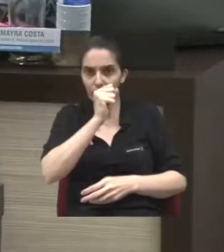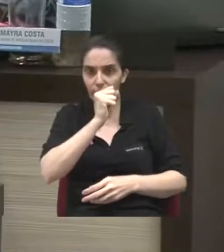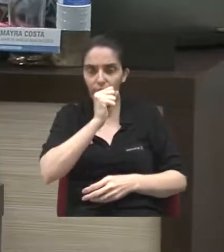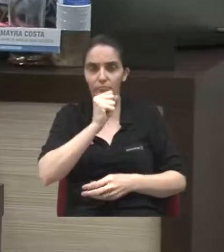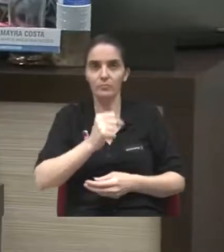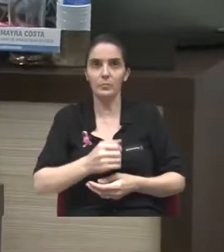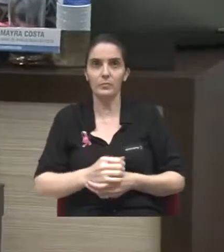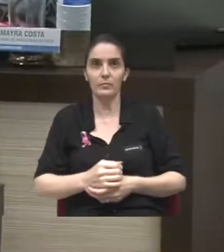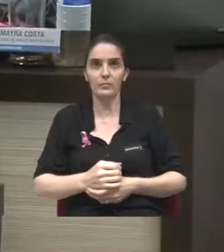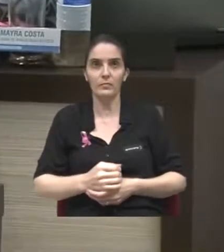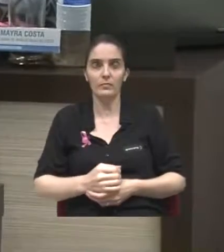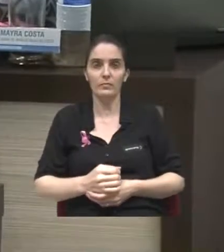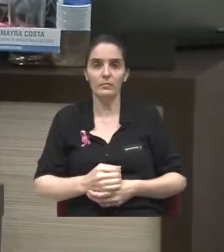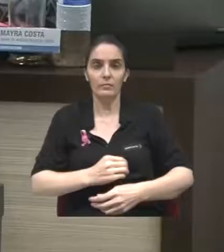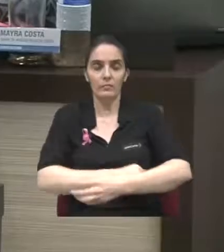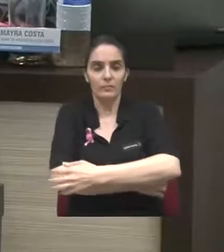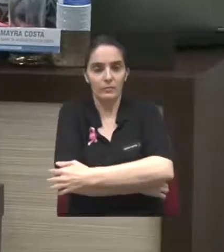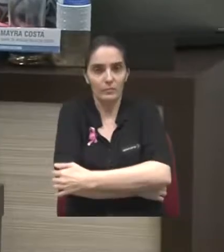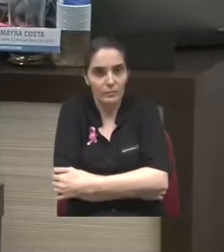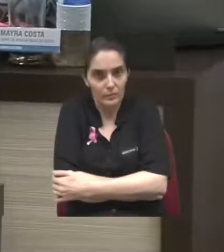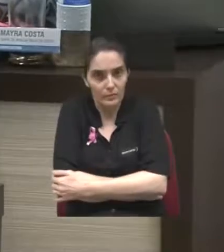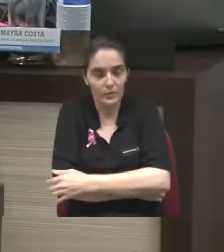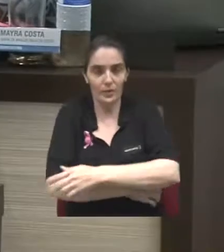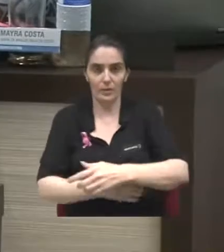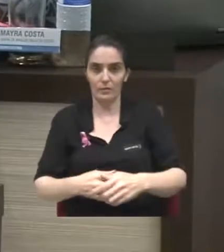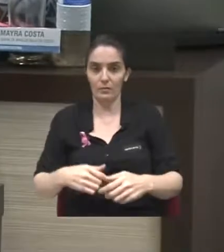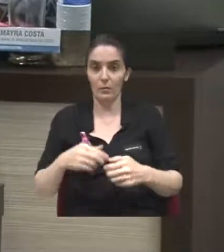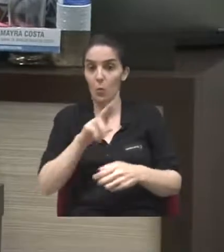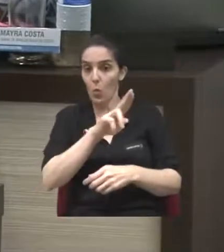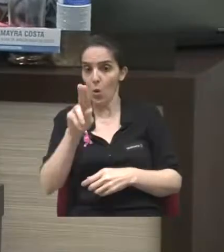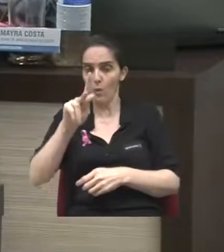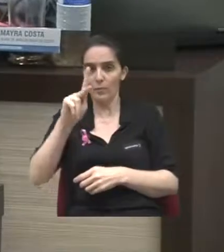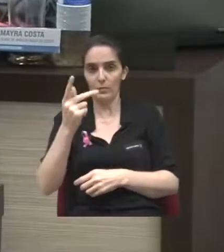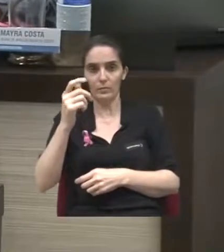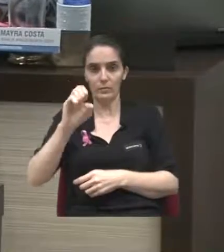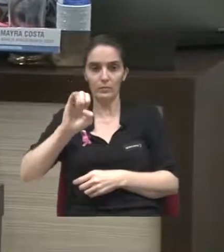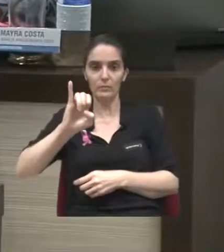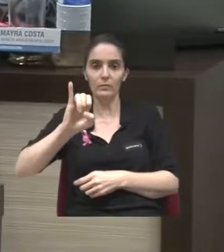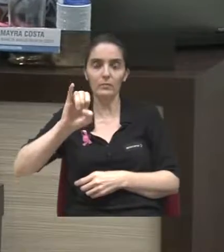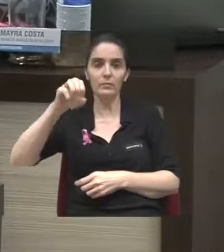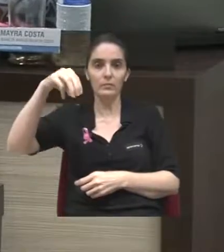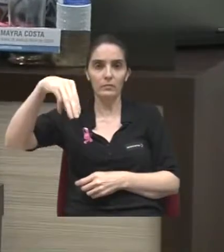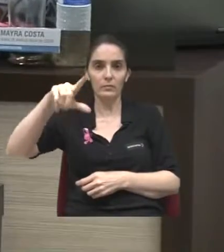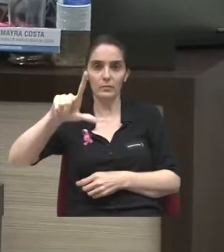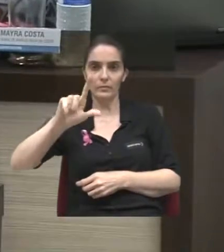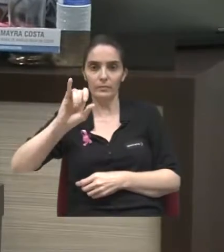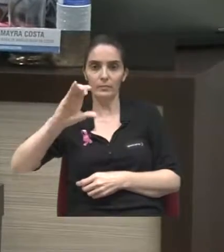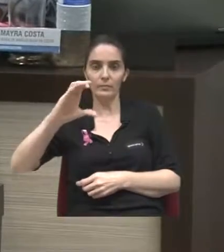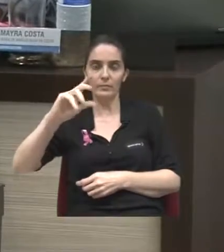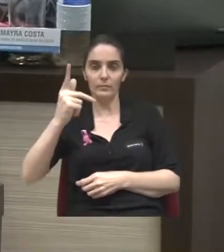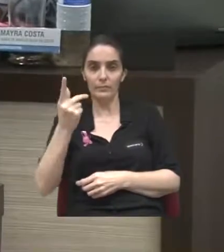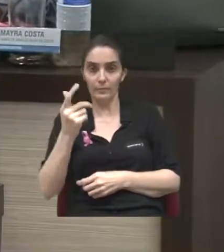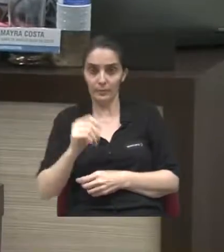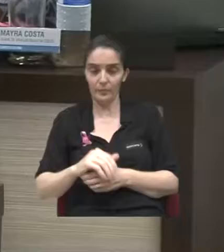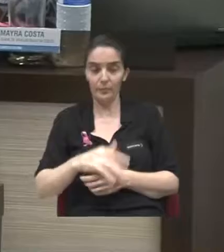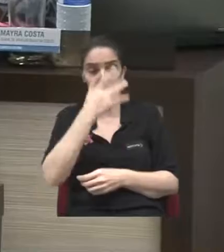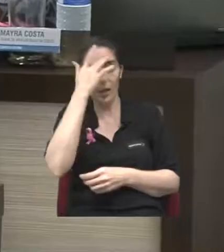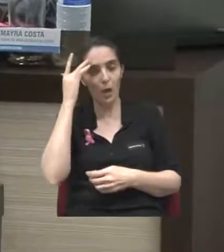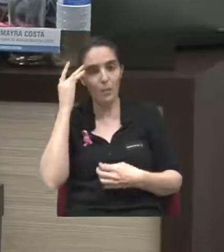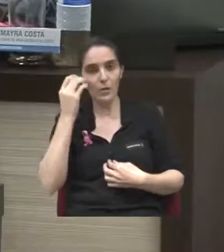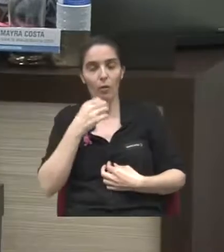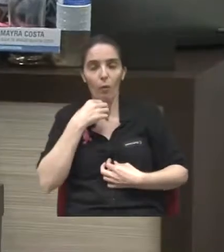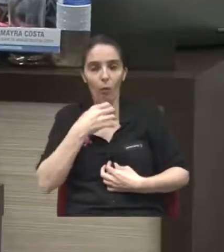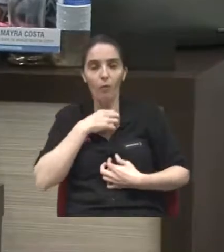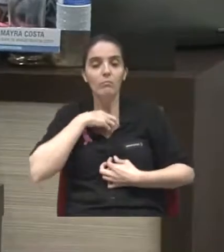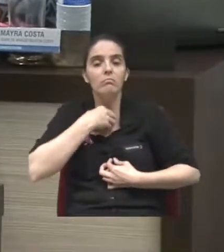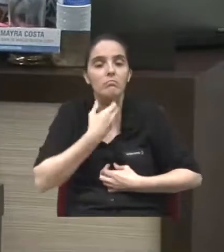movimento, esta manobra de Heimlich, faz que a pessoa possa expelir o